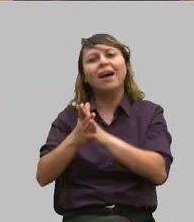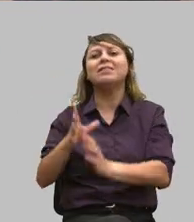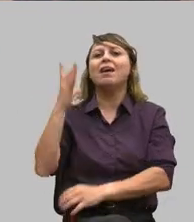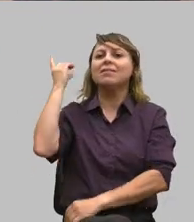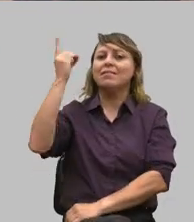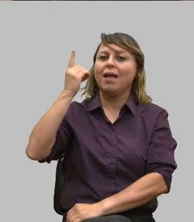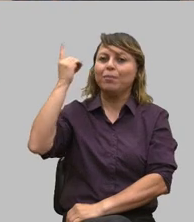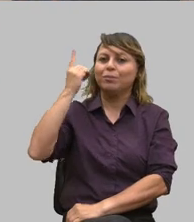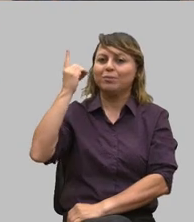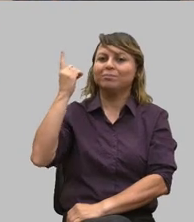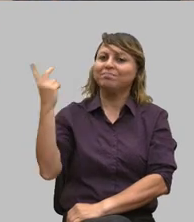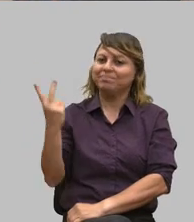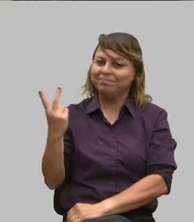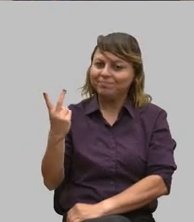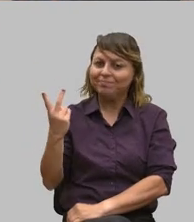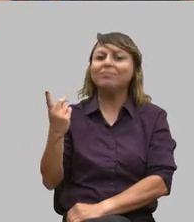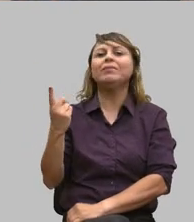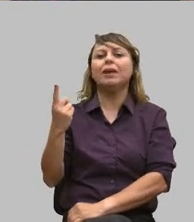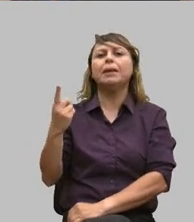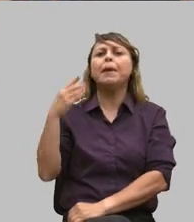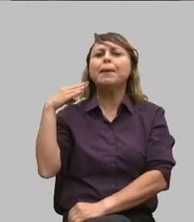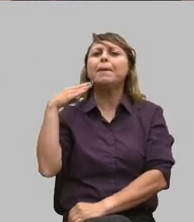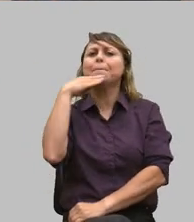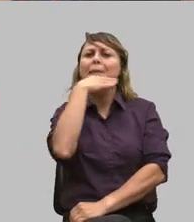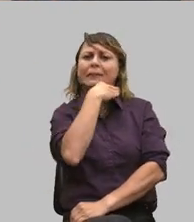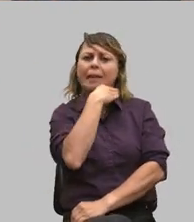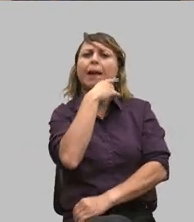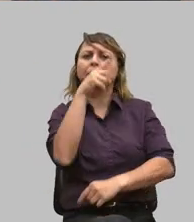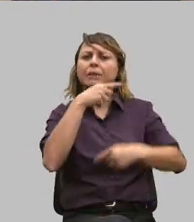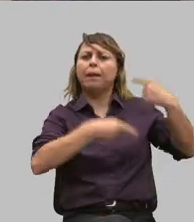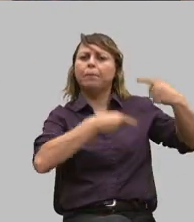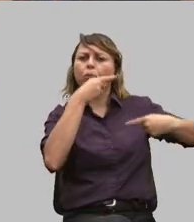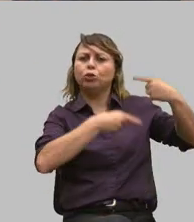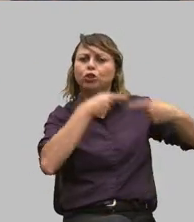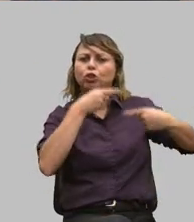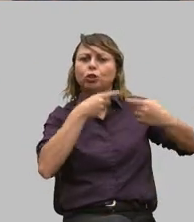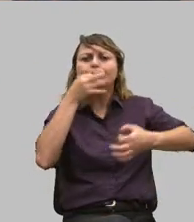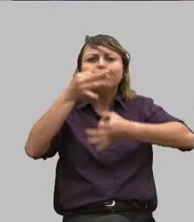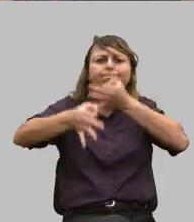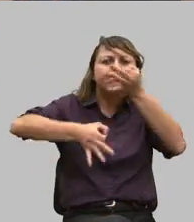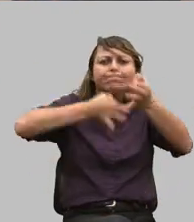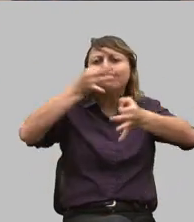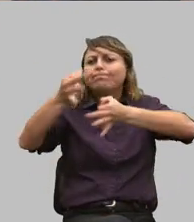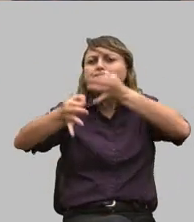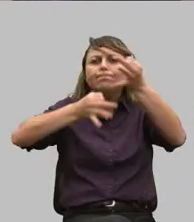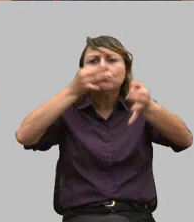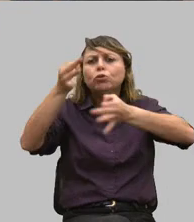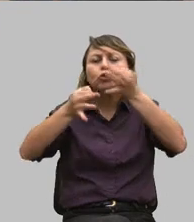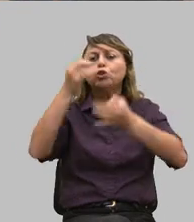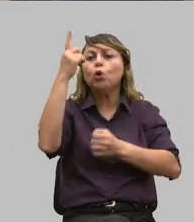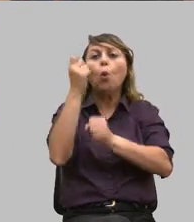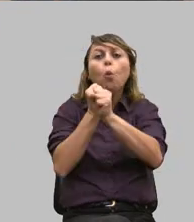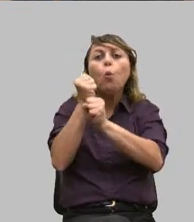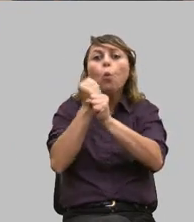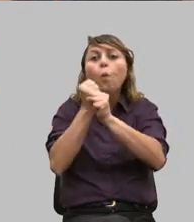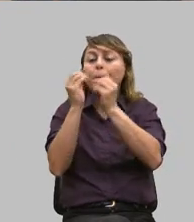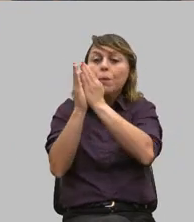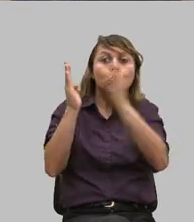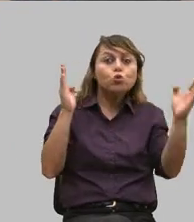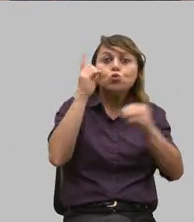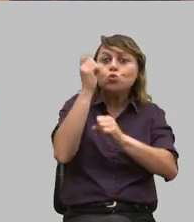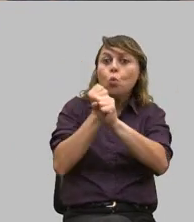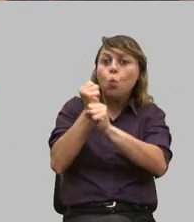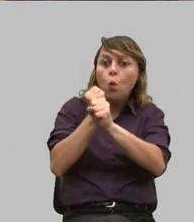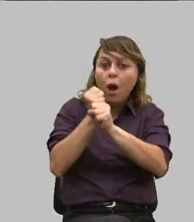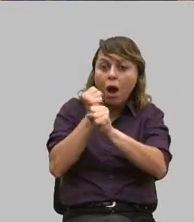e aos deputados que percebem nas políticas discutidas nós estamos falando uma política discutida há um ano em que agora ela se torna